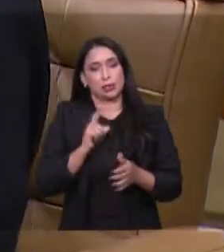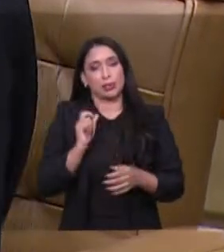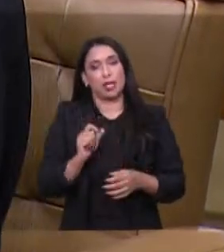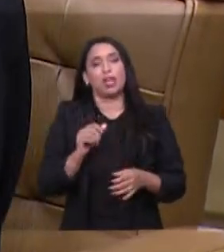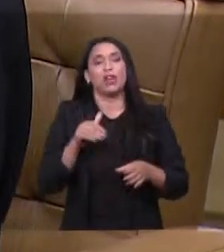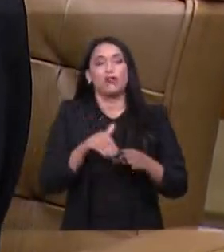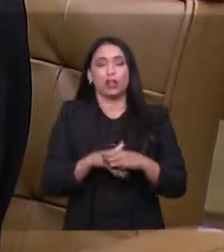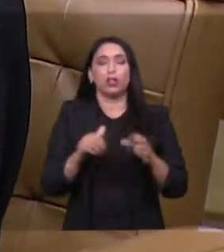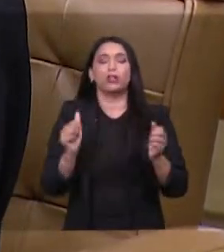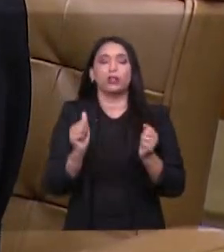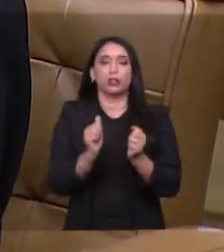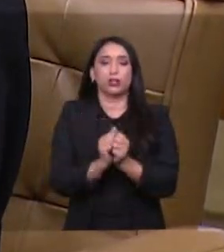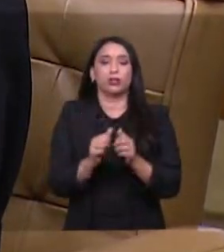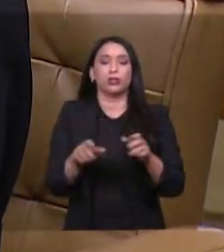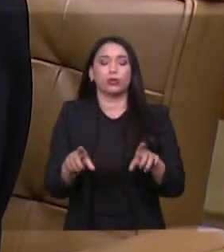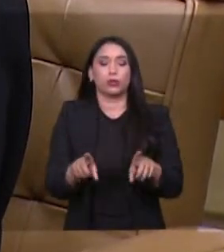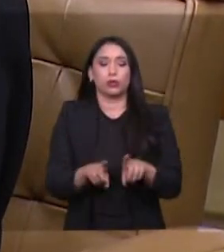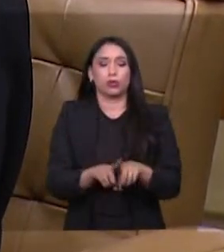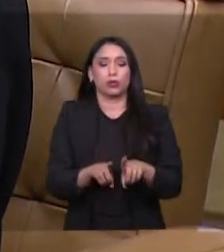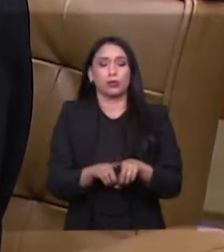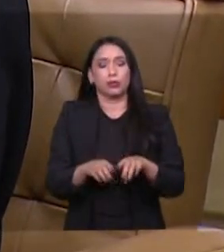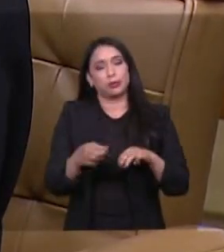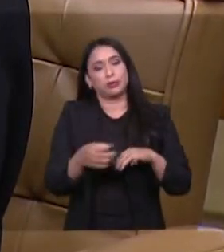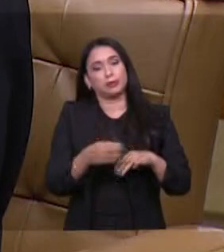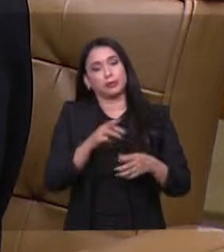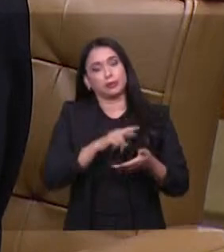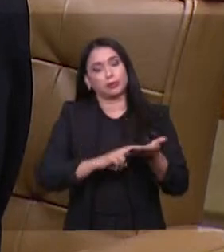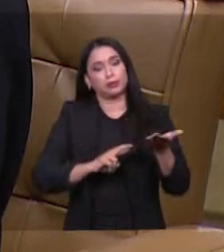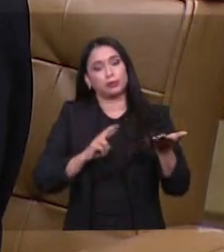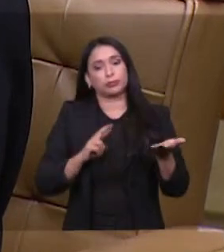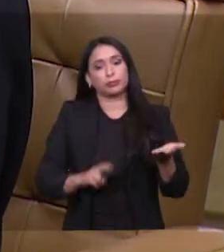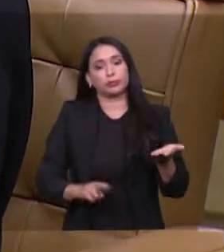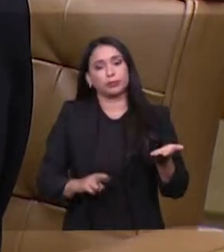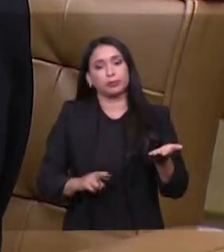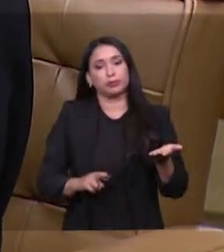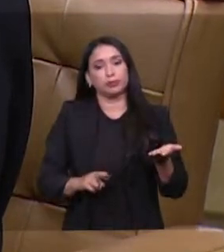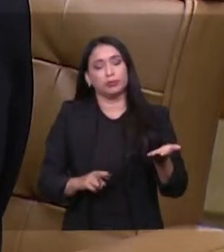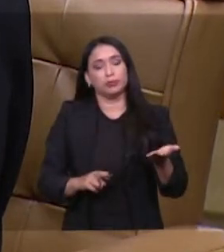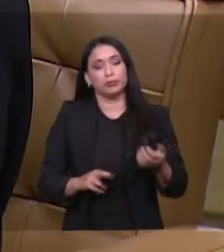também acompanhando o eminente ministro relator para